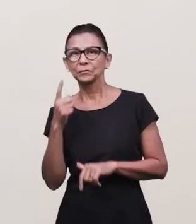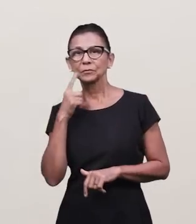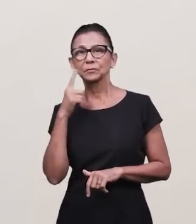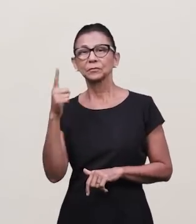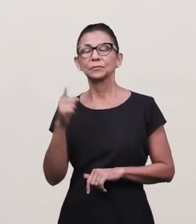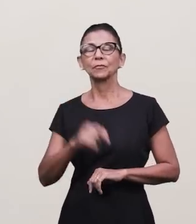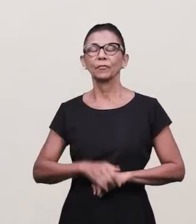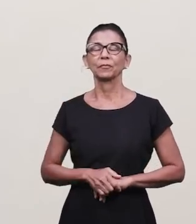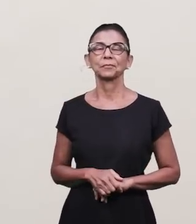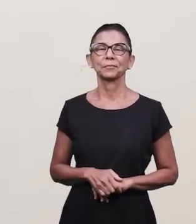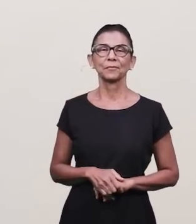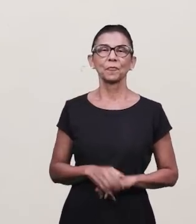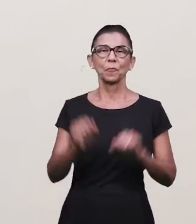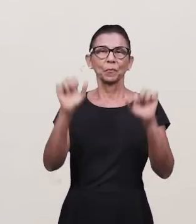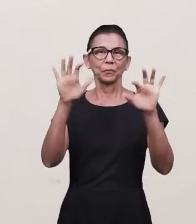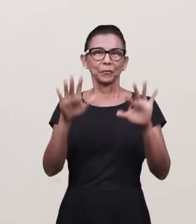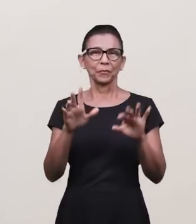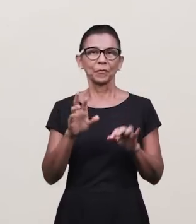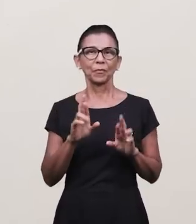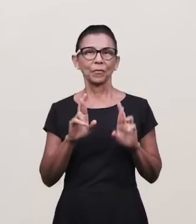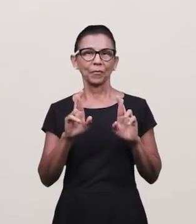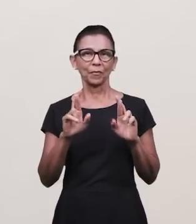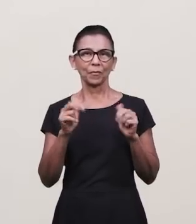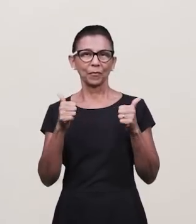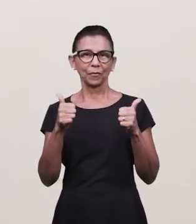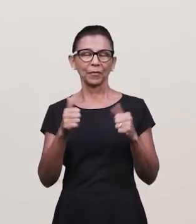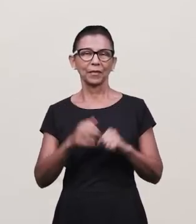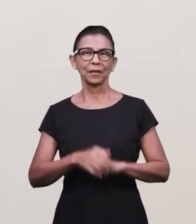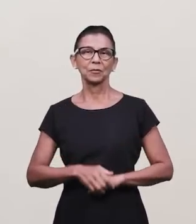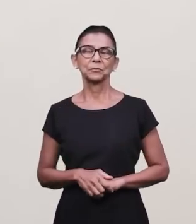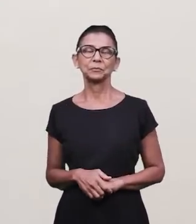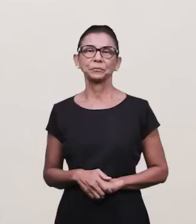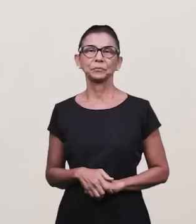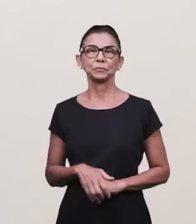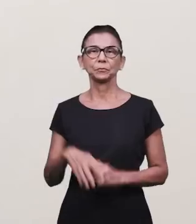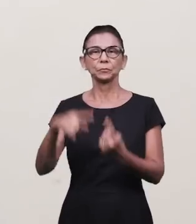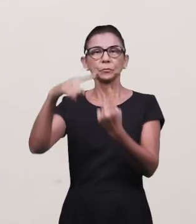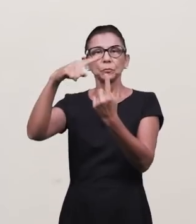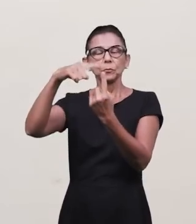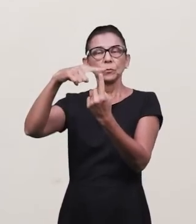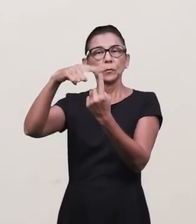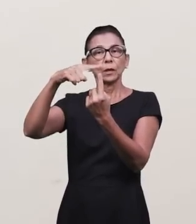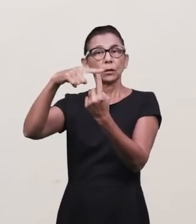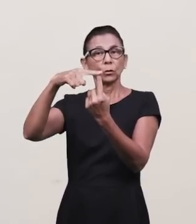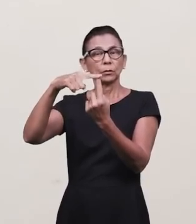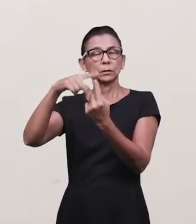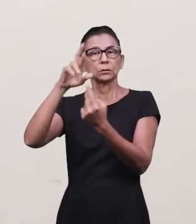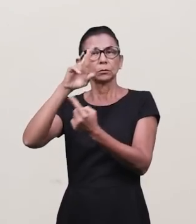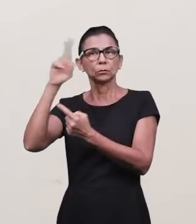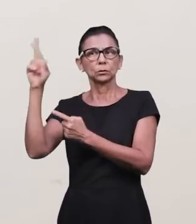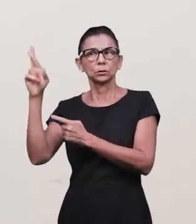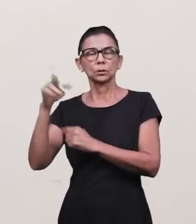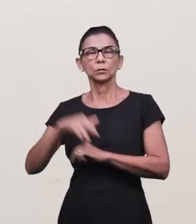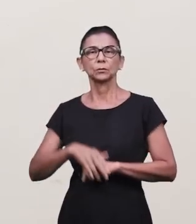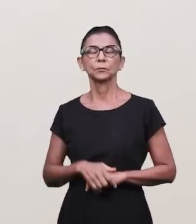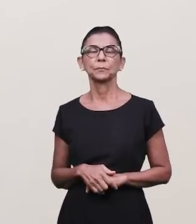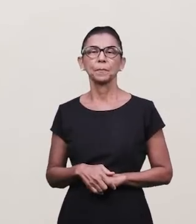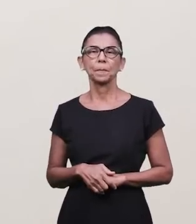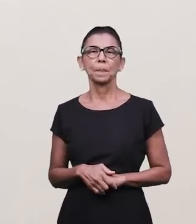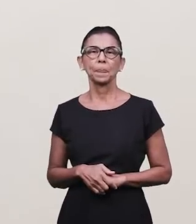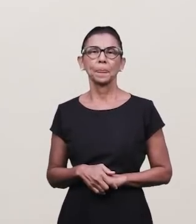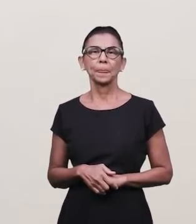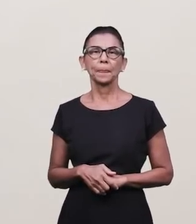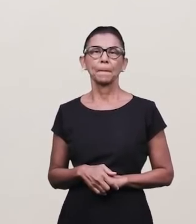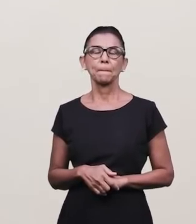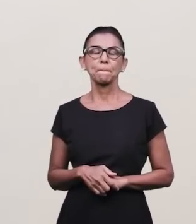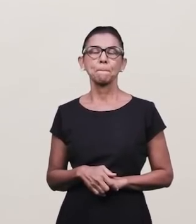o que o Senhor tem operado no nosso meio. Amém? Vamos lá? Vamos começar ali do Tocantins, onde o Senhor já separou uma bênção num batismo